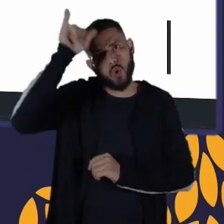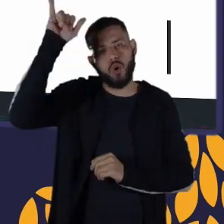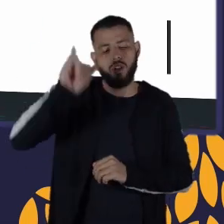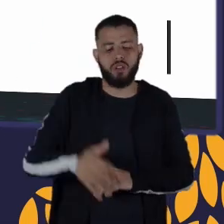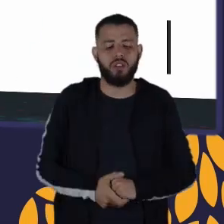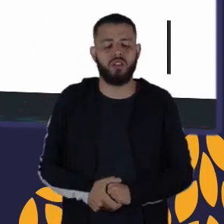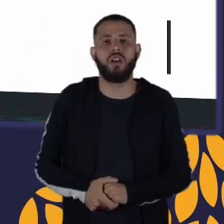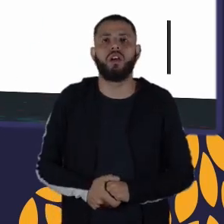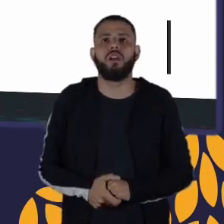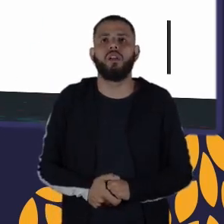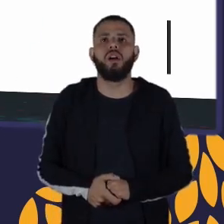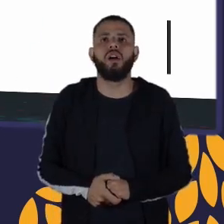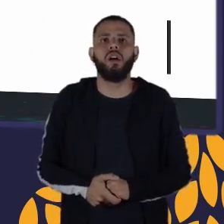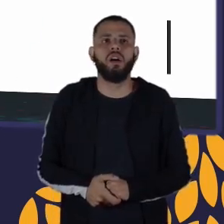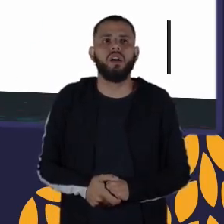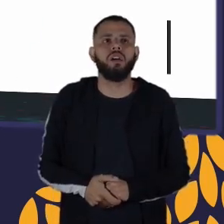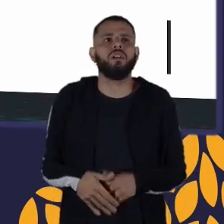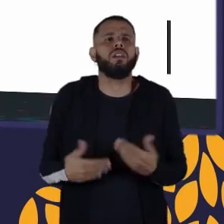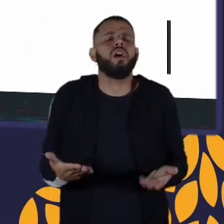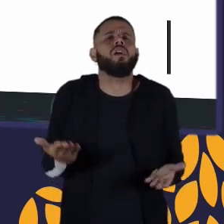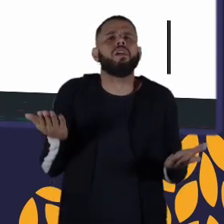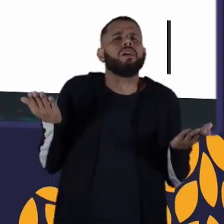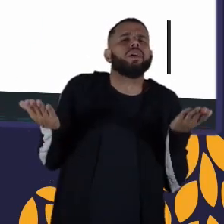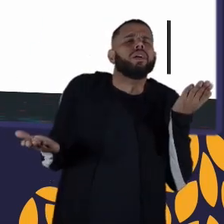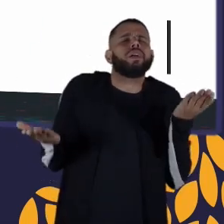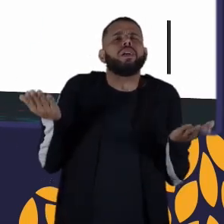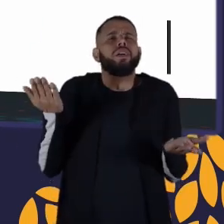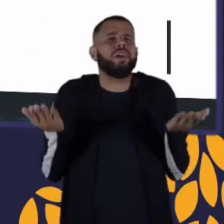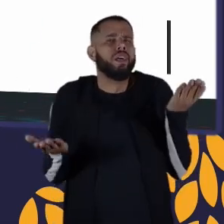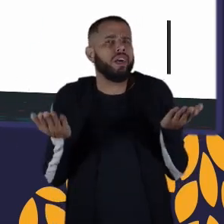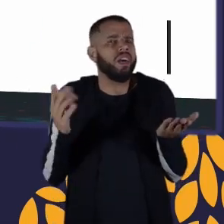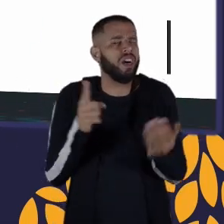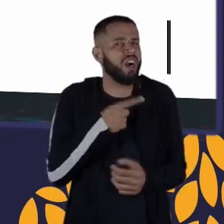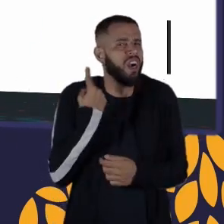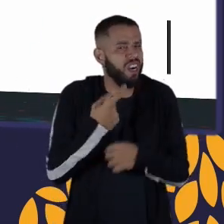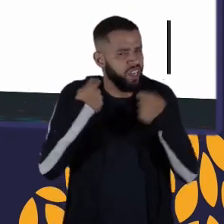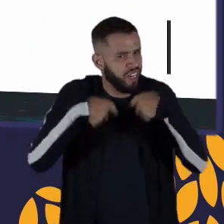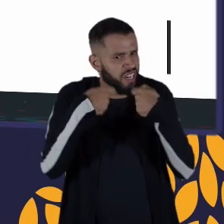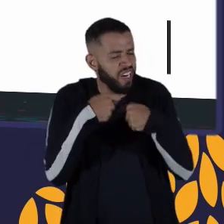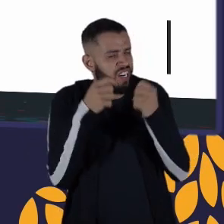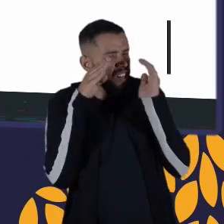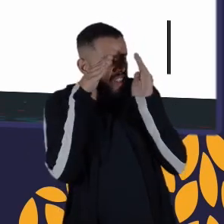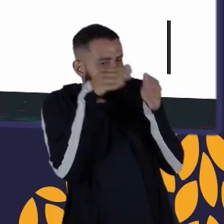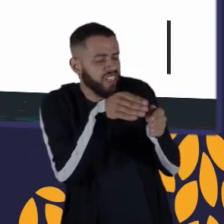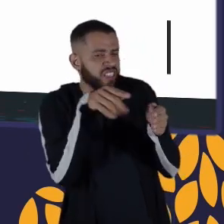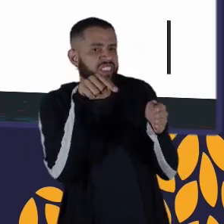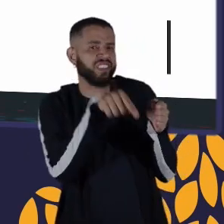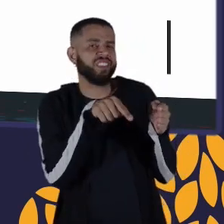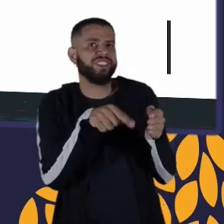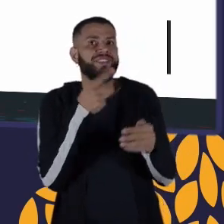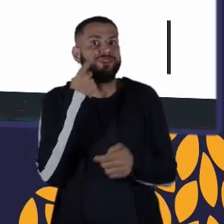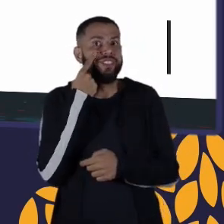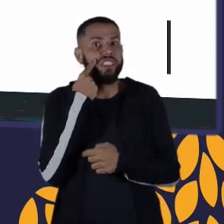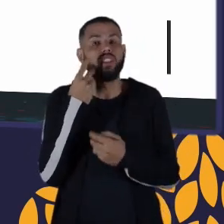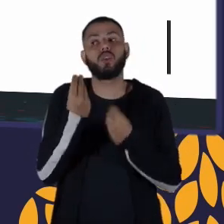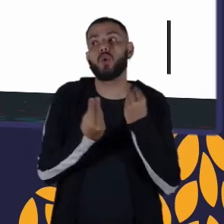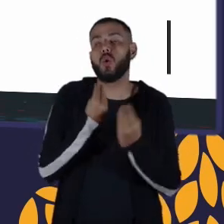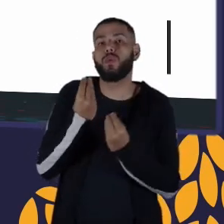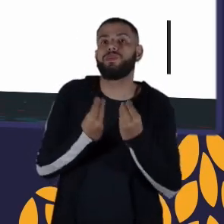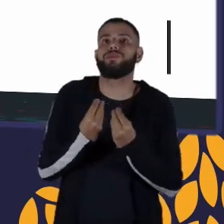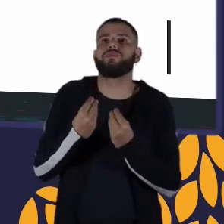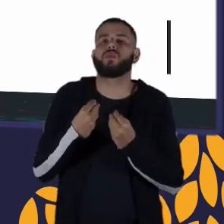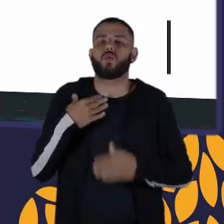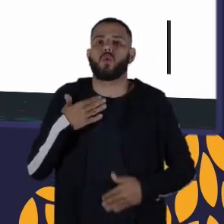Então, um balanço, nós temos que estar olhando, se vai aumentar aqui, tem que descer aqui. Vamos olhar, esse metabolizador